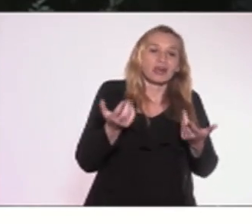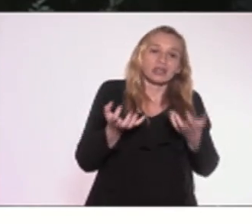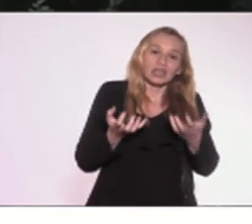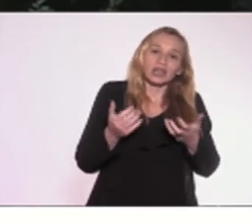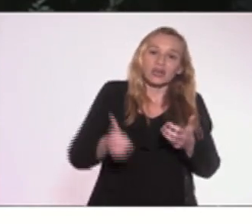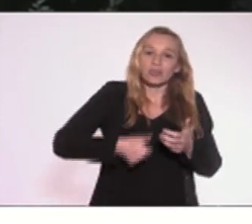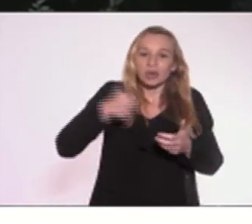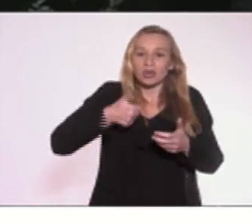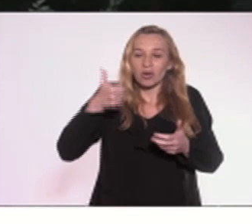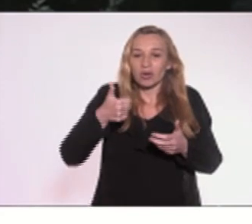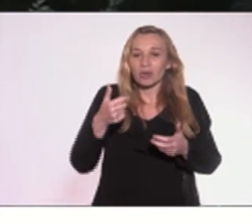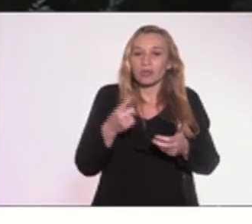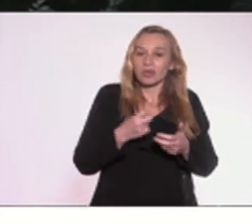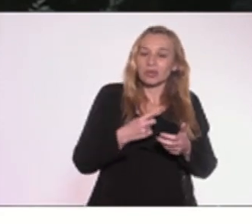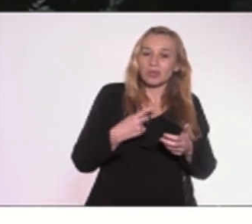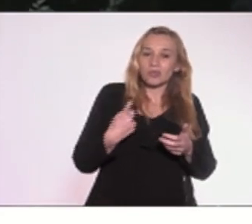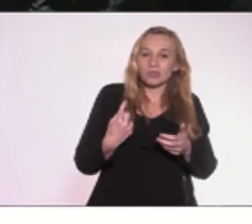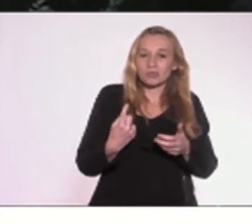melhor para a nossa classe.